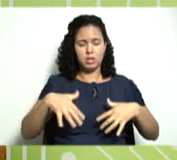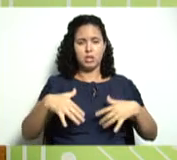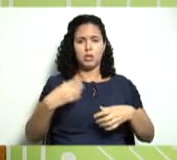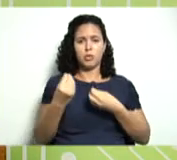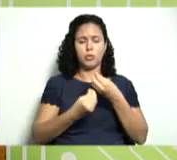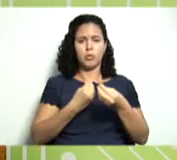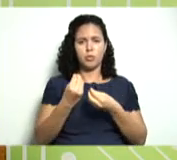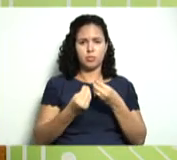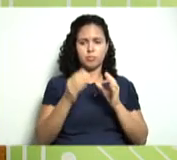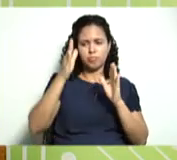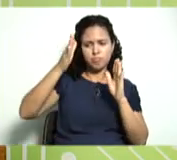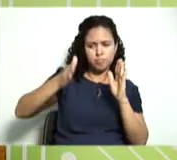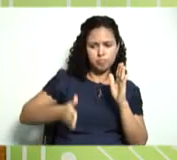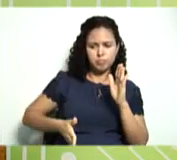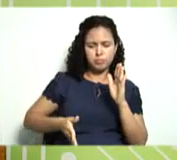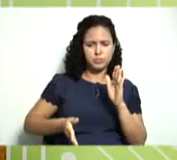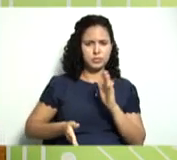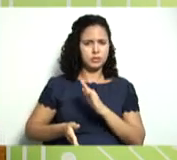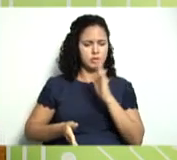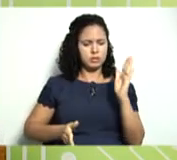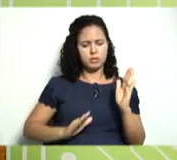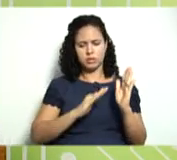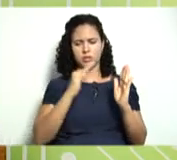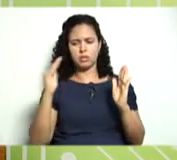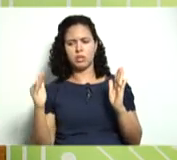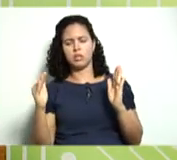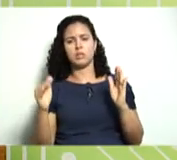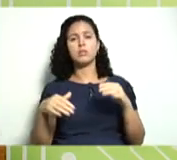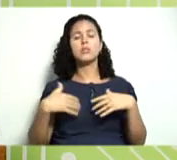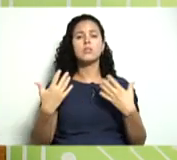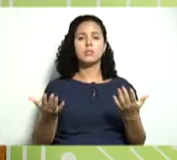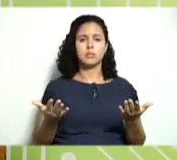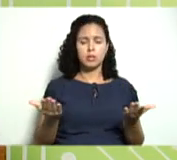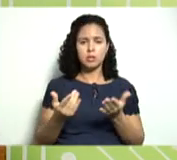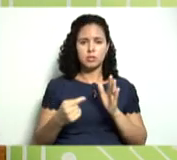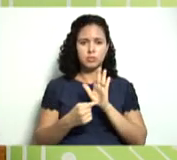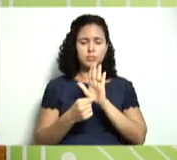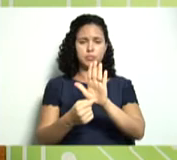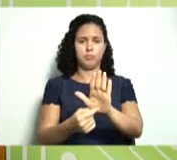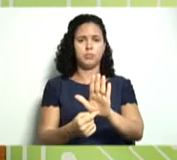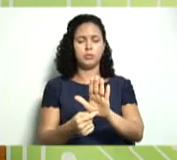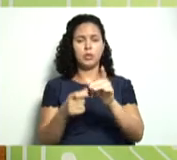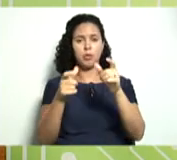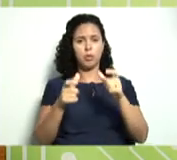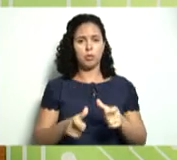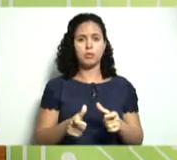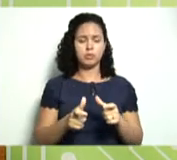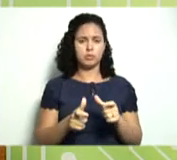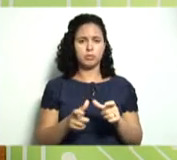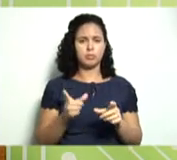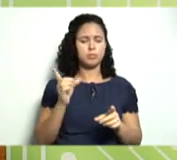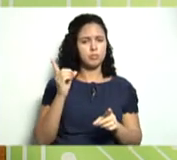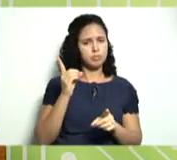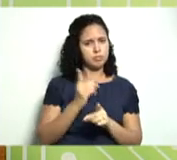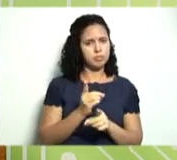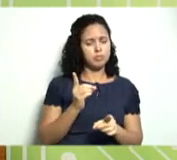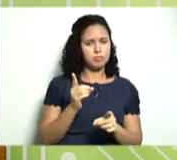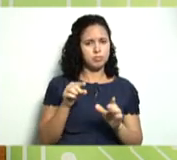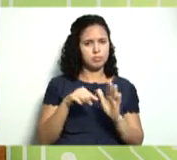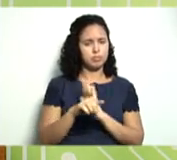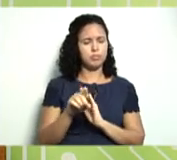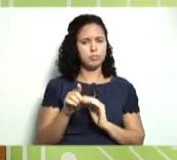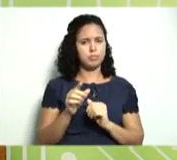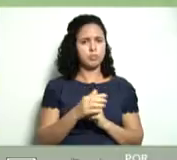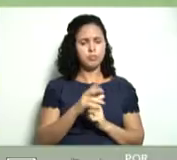alinhamento esquerdo tem direito tem mais de si mal vou te mostrar pra vocês onde foi que a gente trouxe essa pergunta e